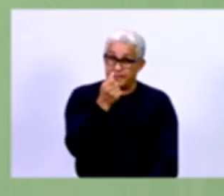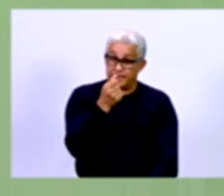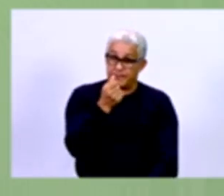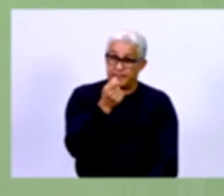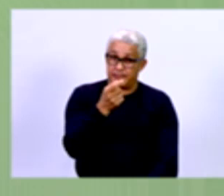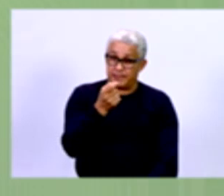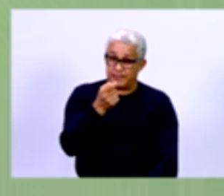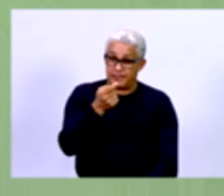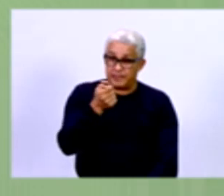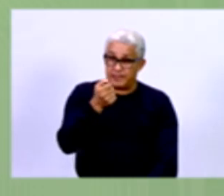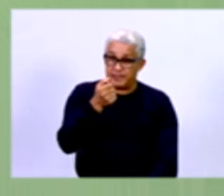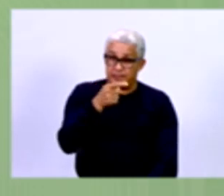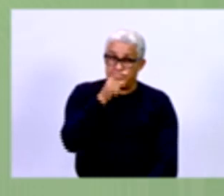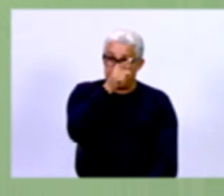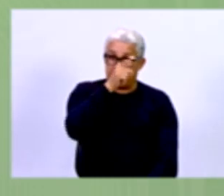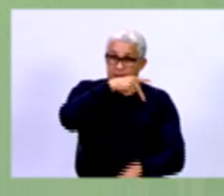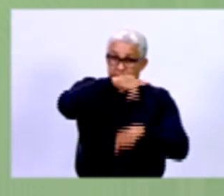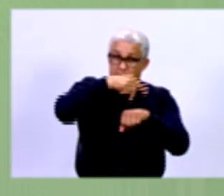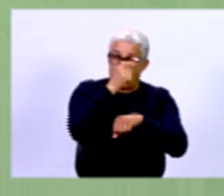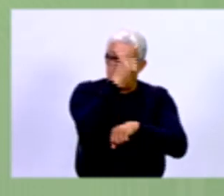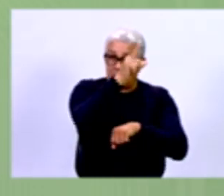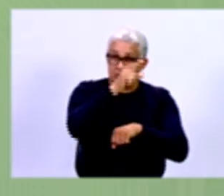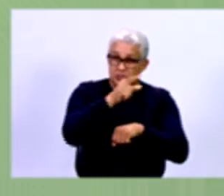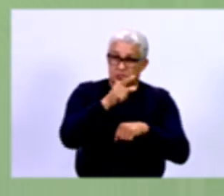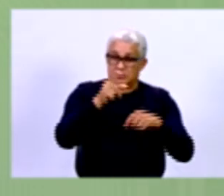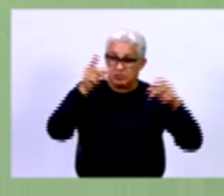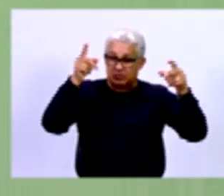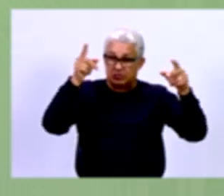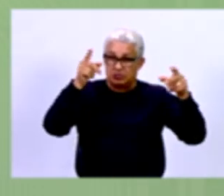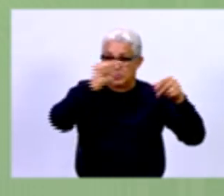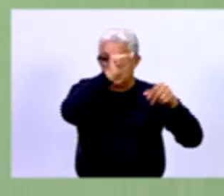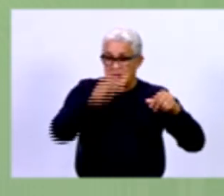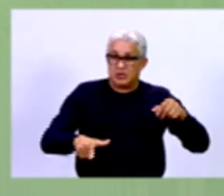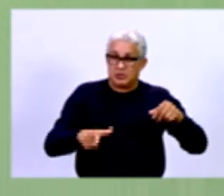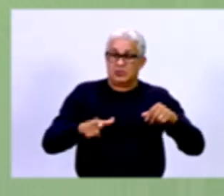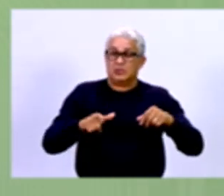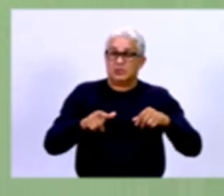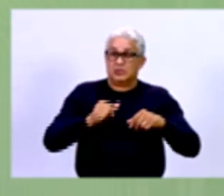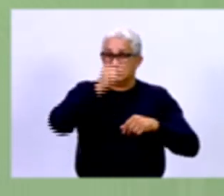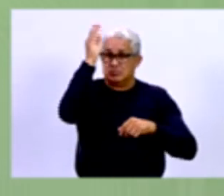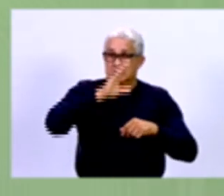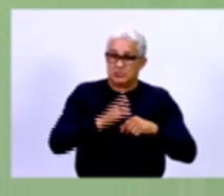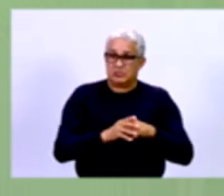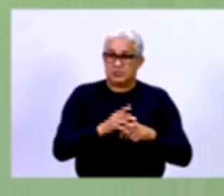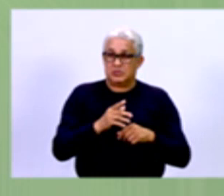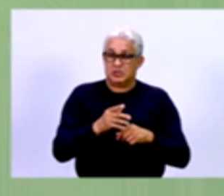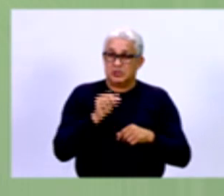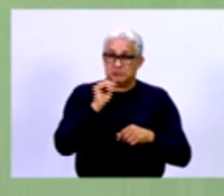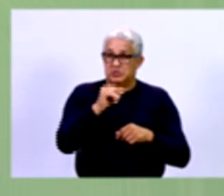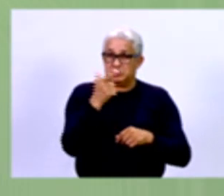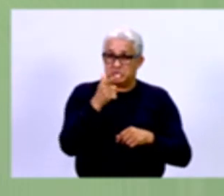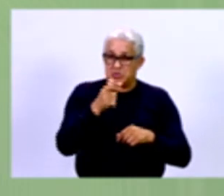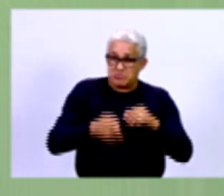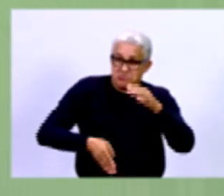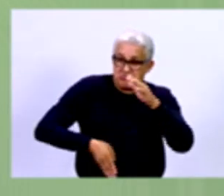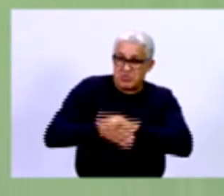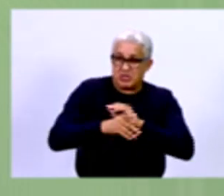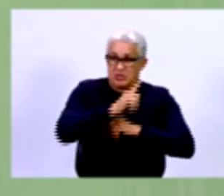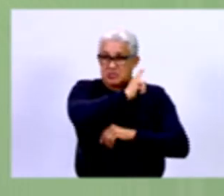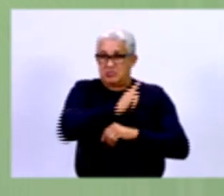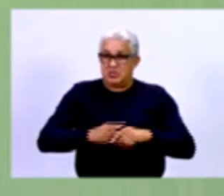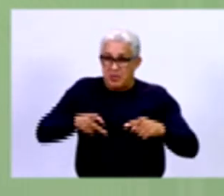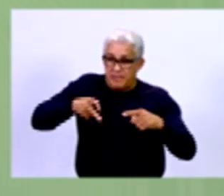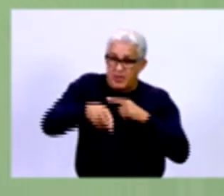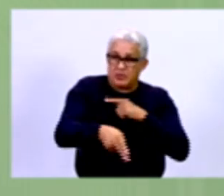moeda estrangeira em termos de moeda nacional. Não havendo intervenção do governo, ela é determinada como qualquer outro preço, pelas